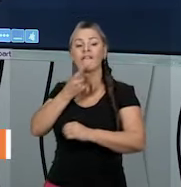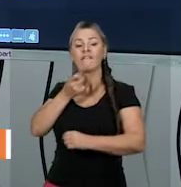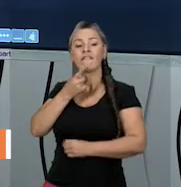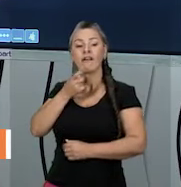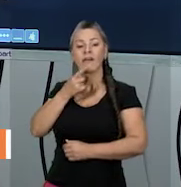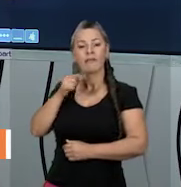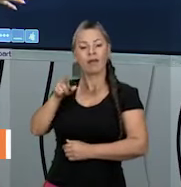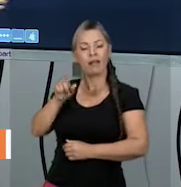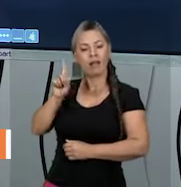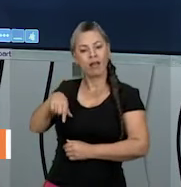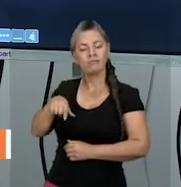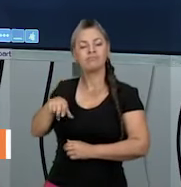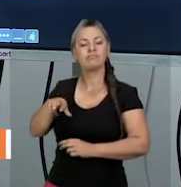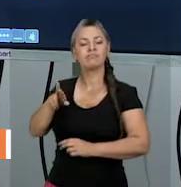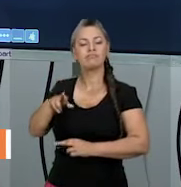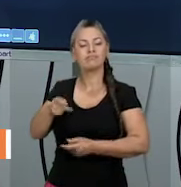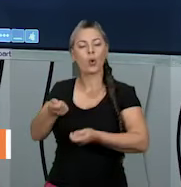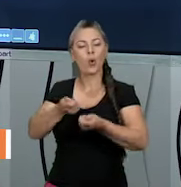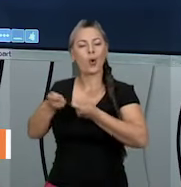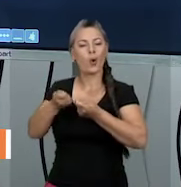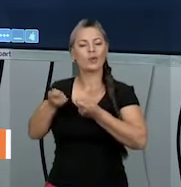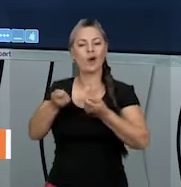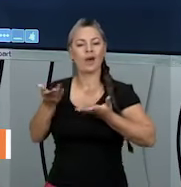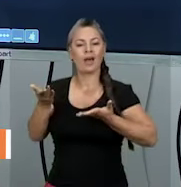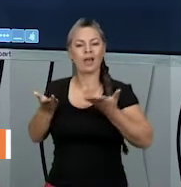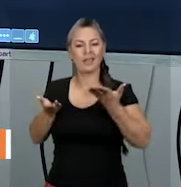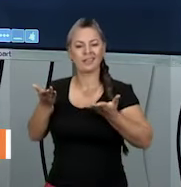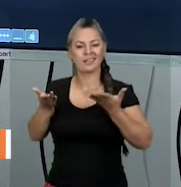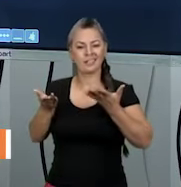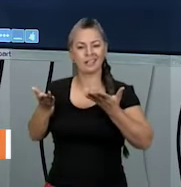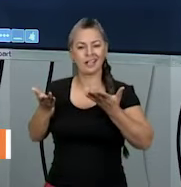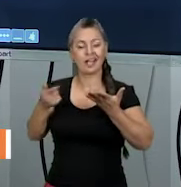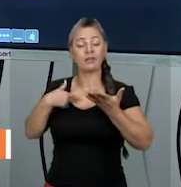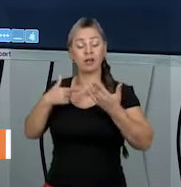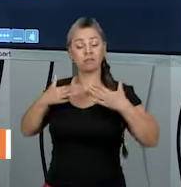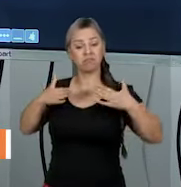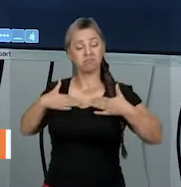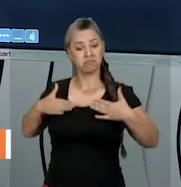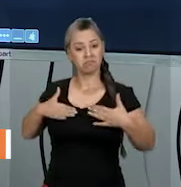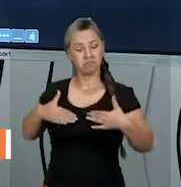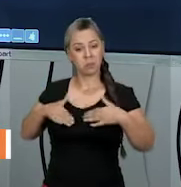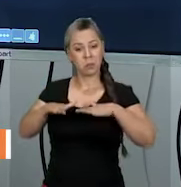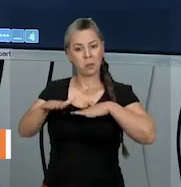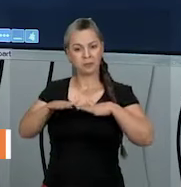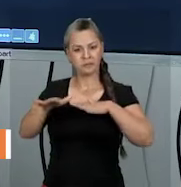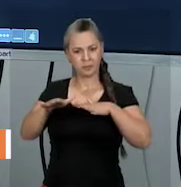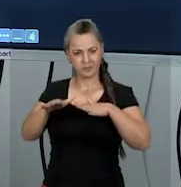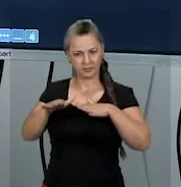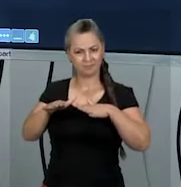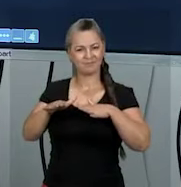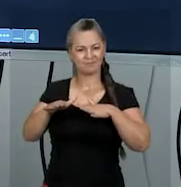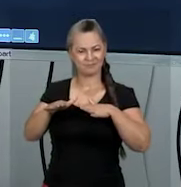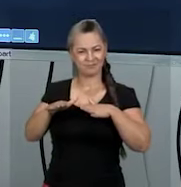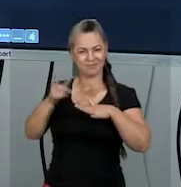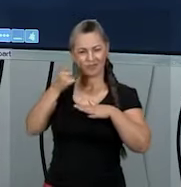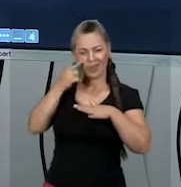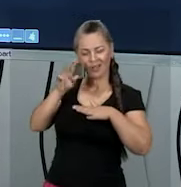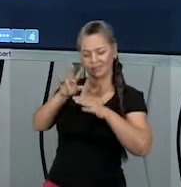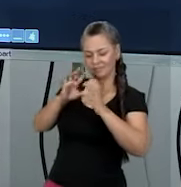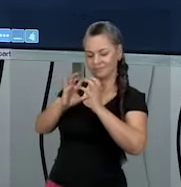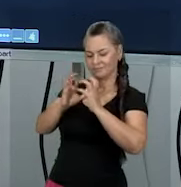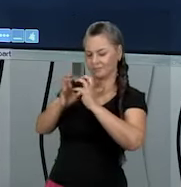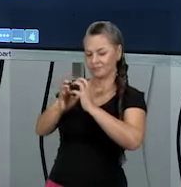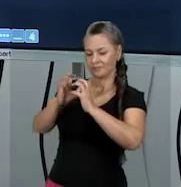pelo equilíbrio e controle motor e sensorial. Então, quando a gente pensa, nessas regiões do cérebro,